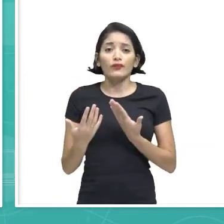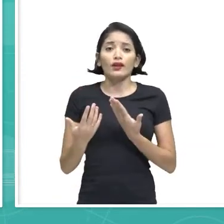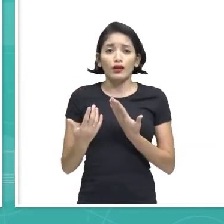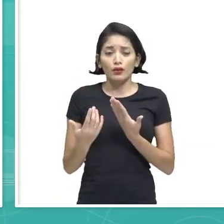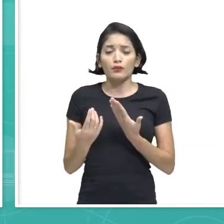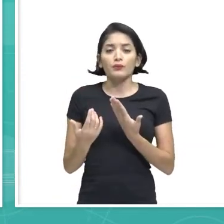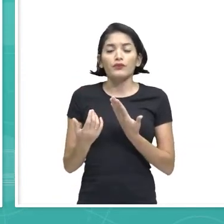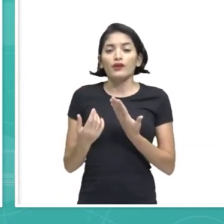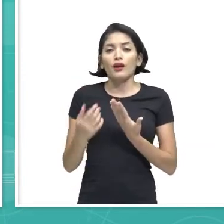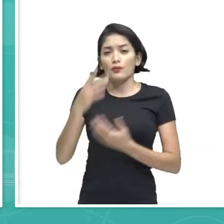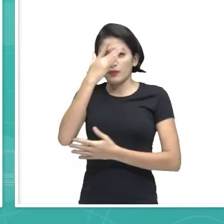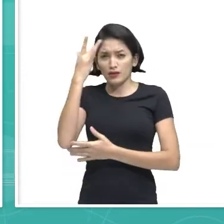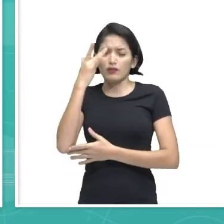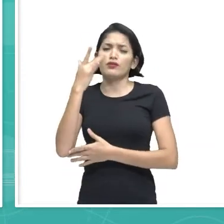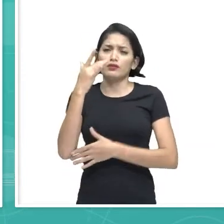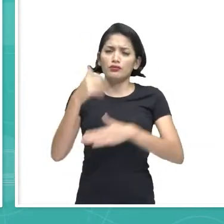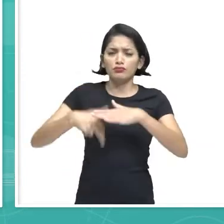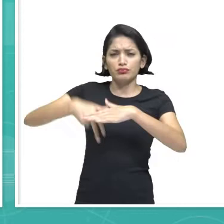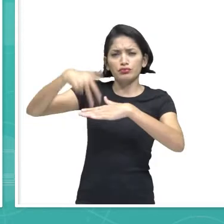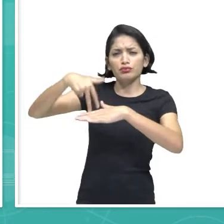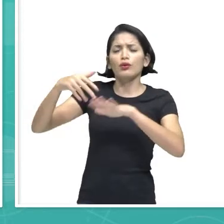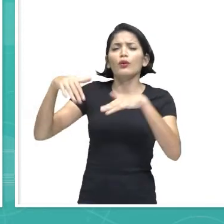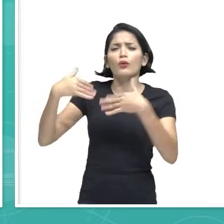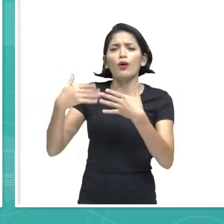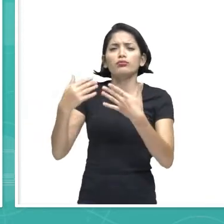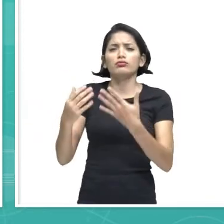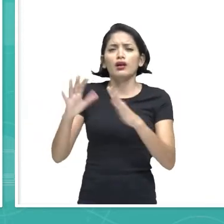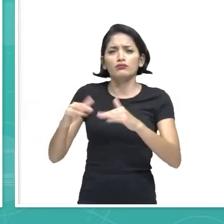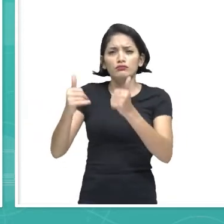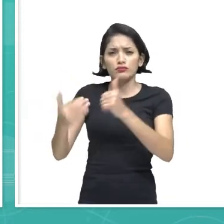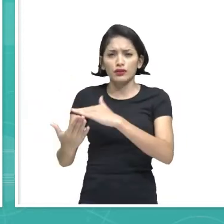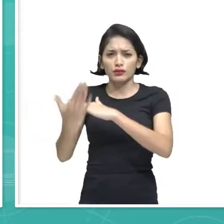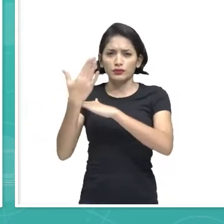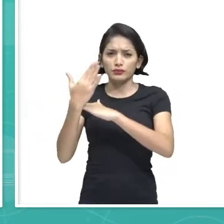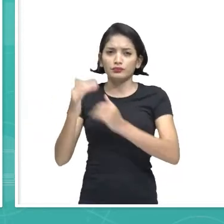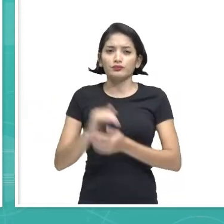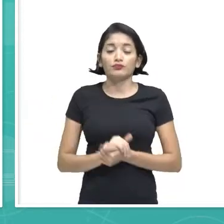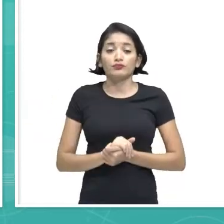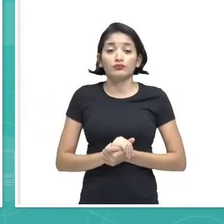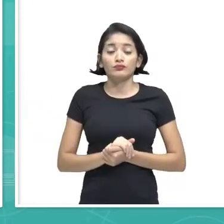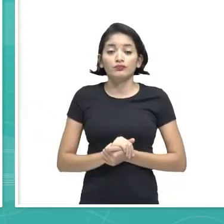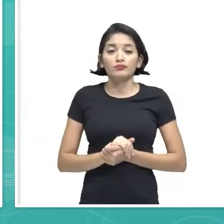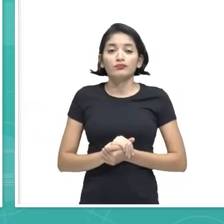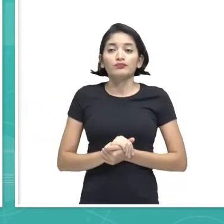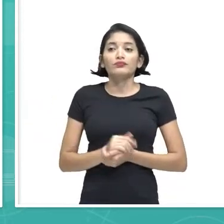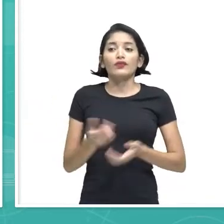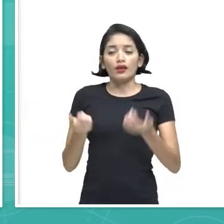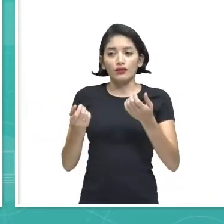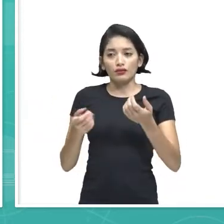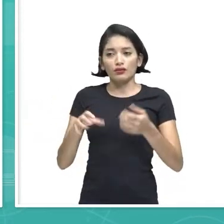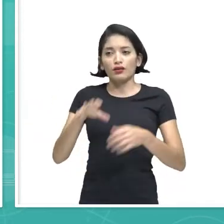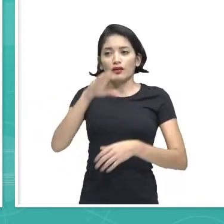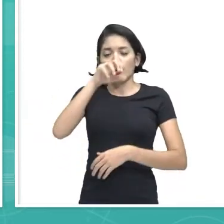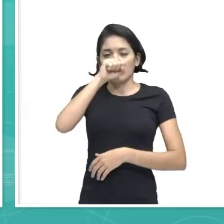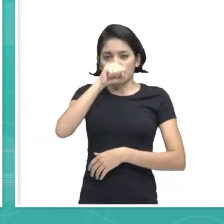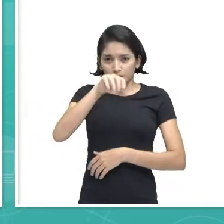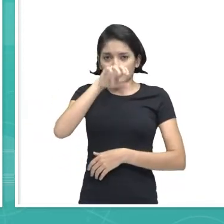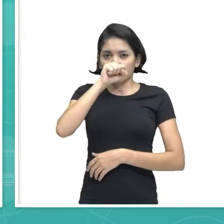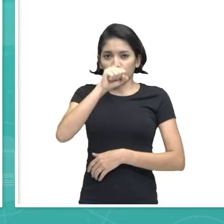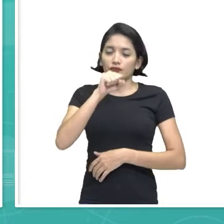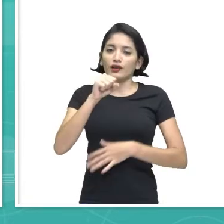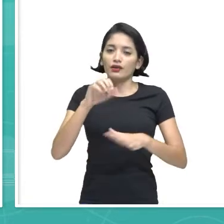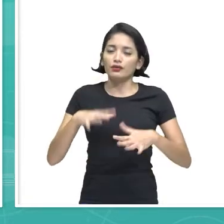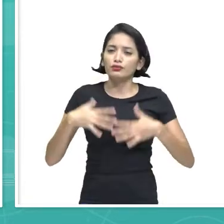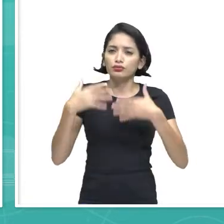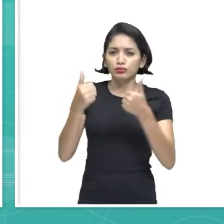que fazem hidroginástica, olha quais são os benefícios. A capacidade aeróbica, ela vai ficar 100%, né?